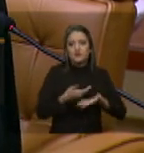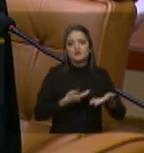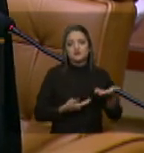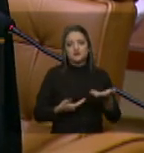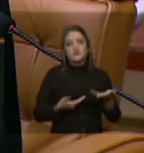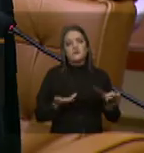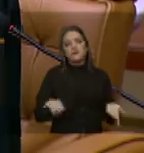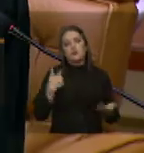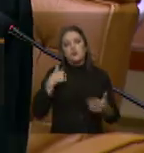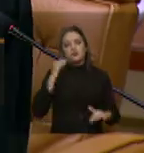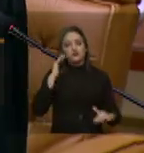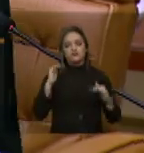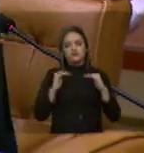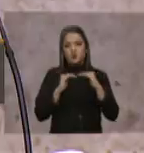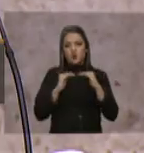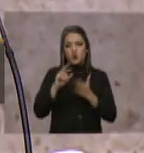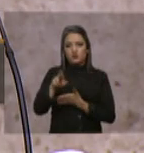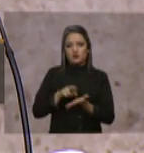divergir